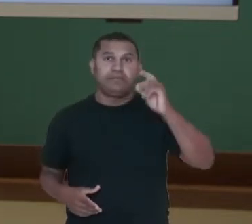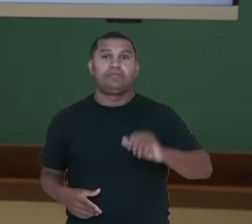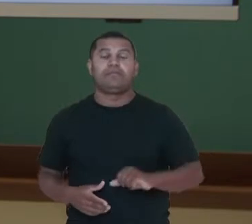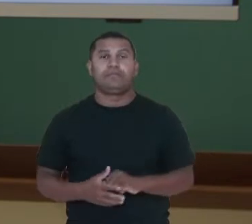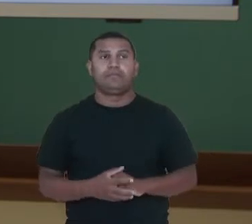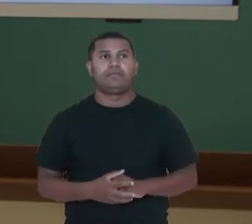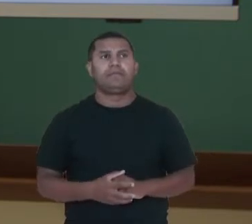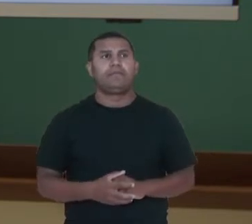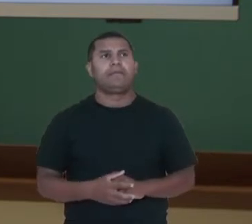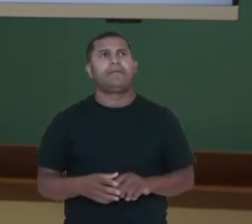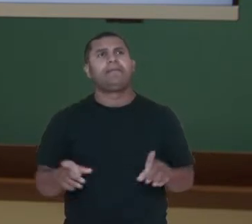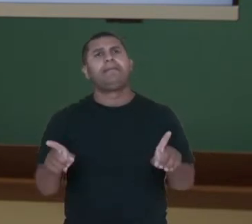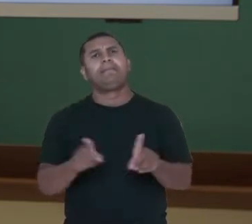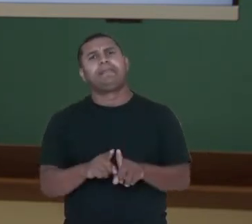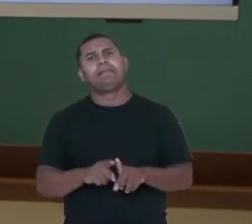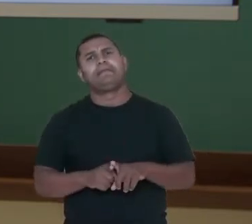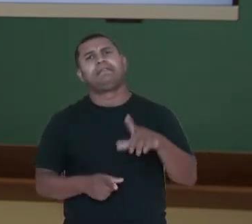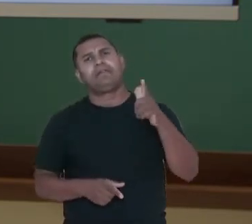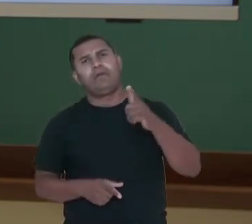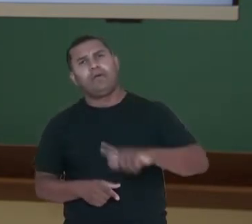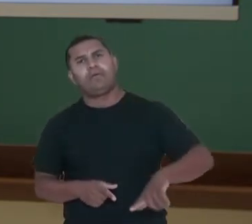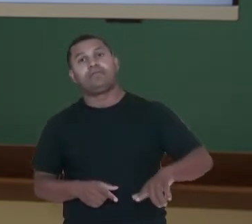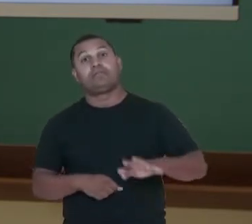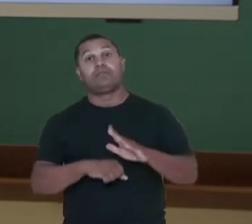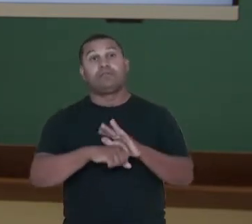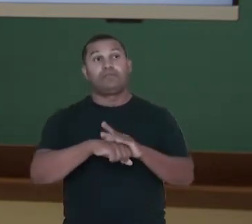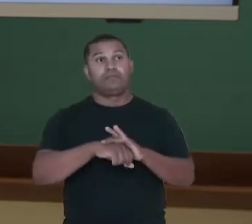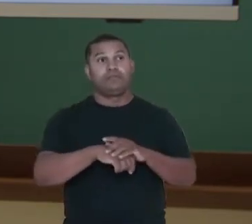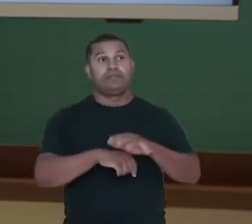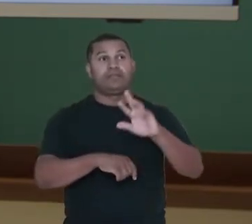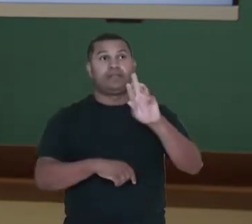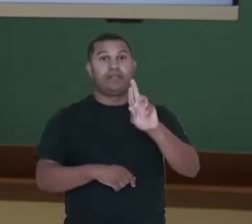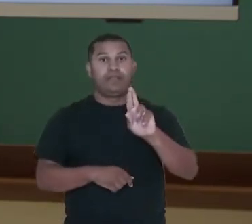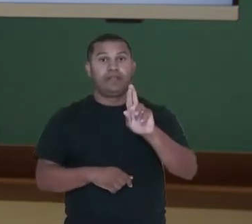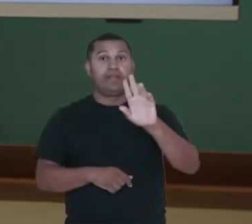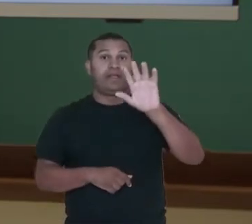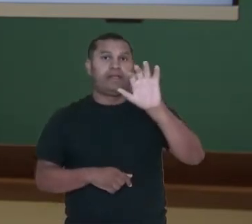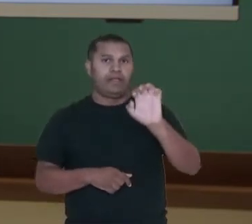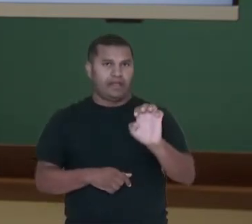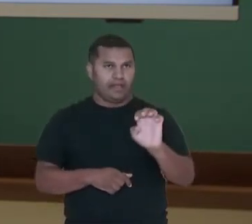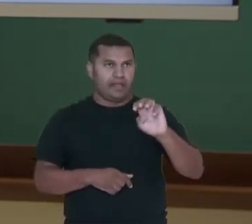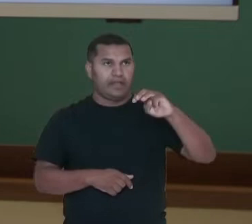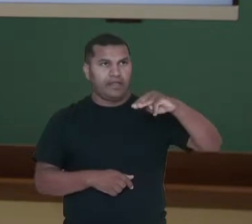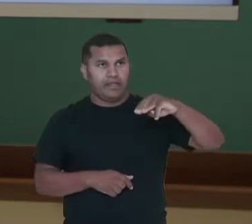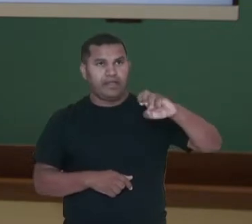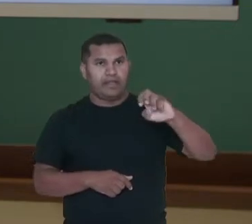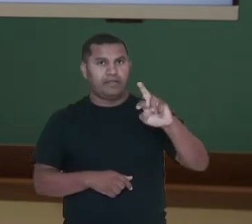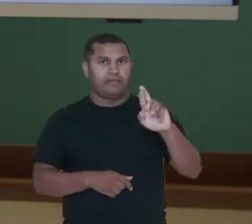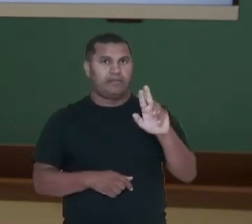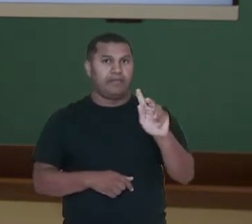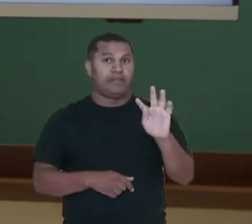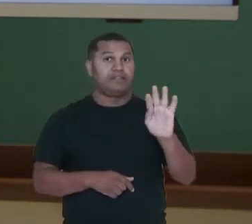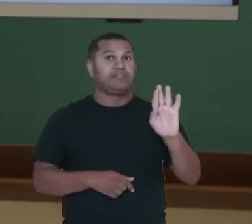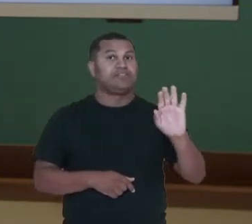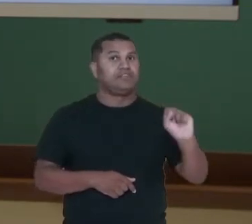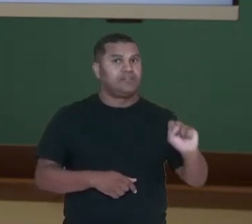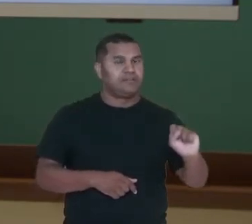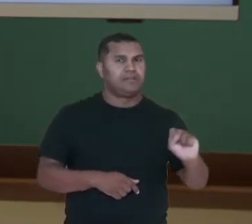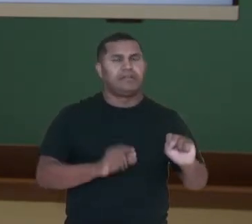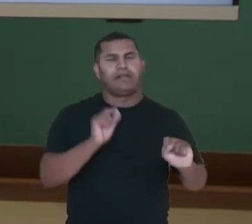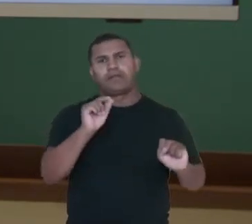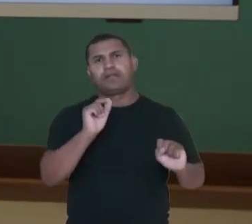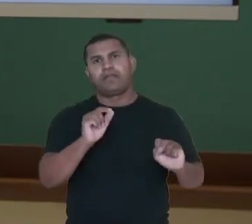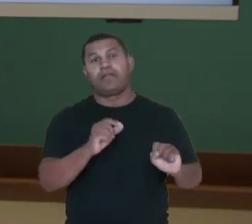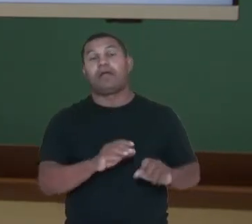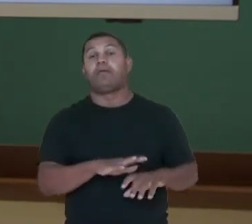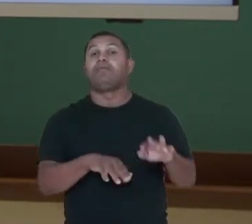doença reemergente, é uma doença que reaparece, então já existia aquela doença, já tinha estudado